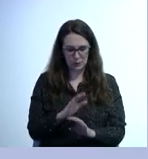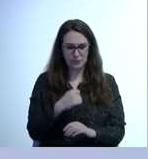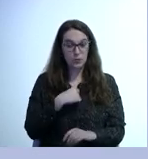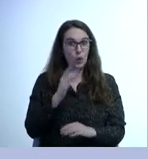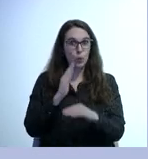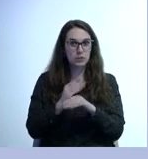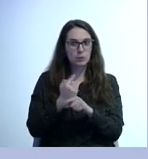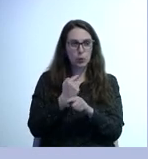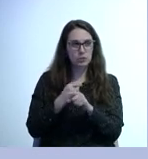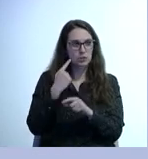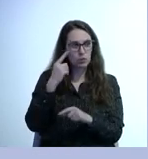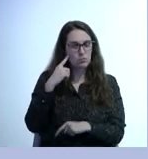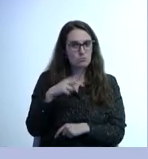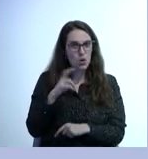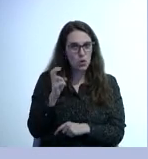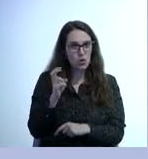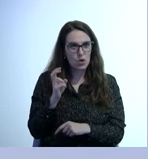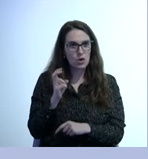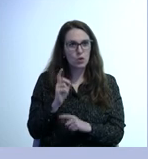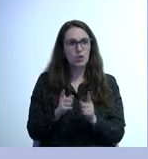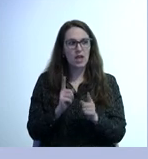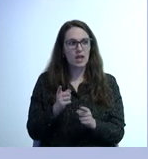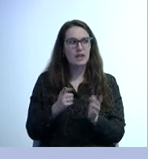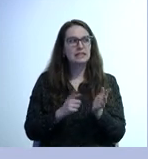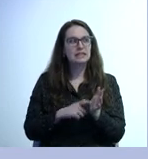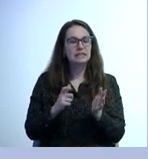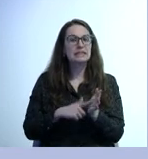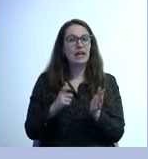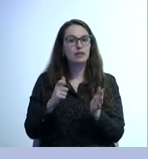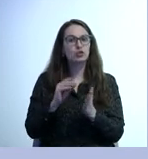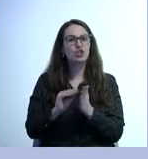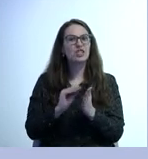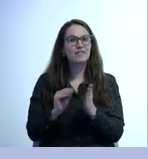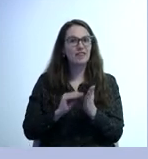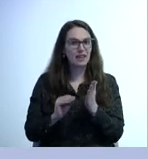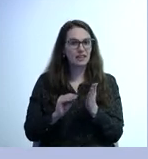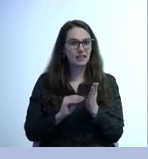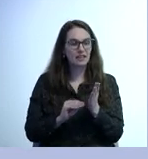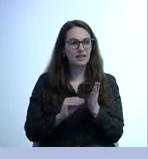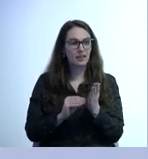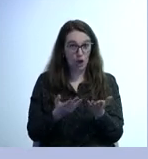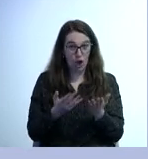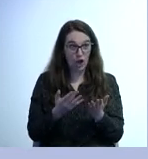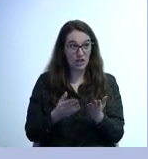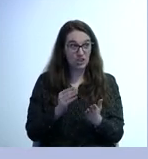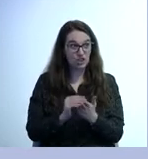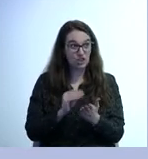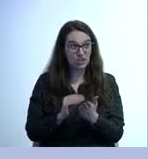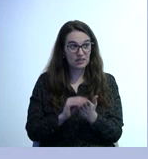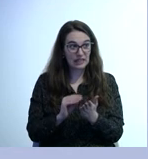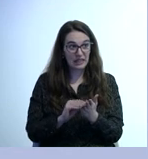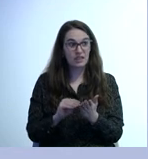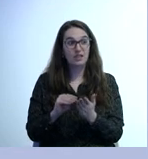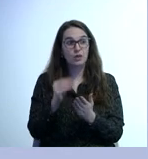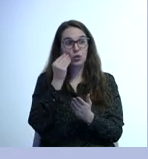projetos. Mas agora é necessário escrever de acordo com uma cábula que nos